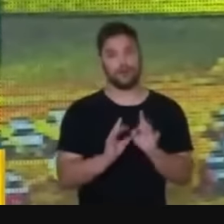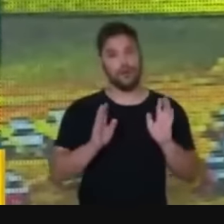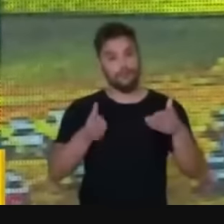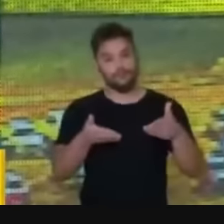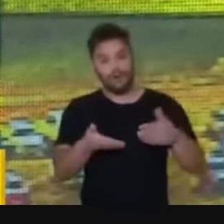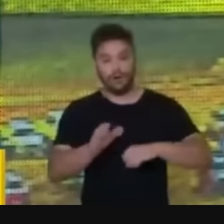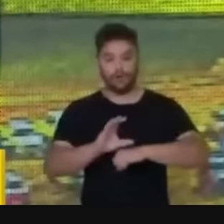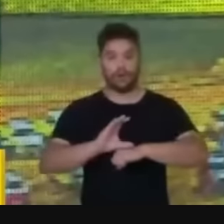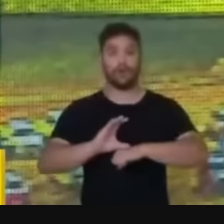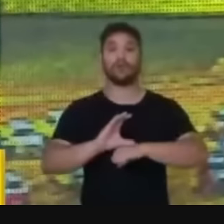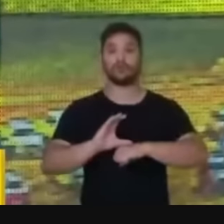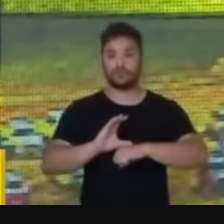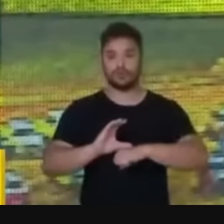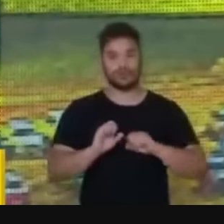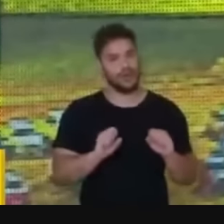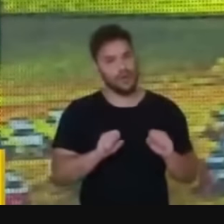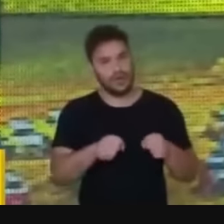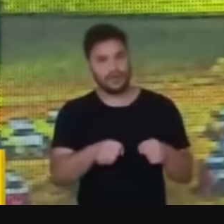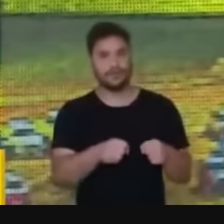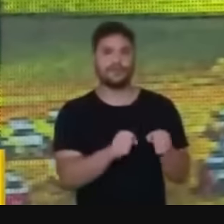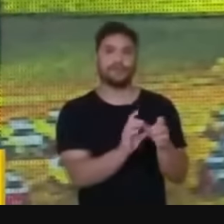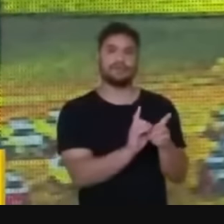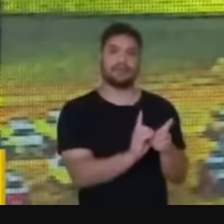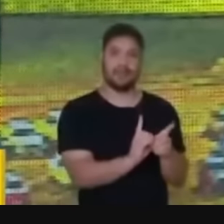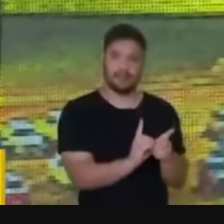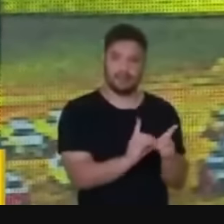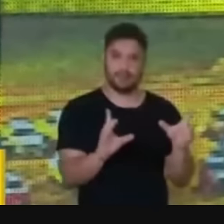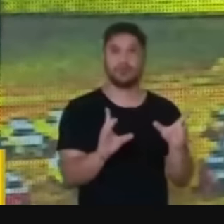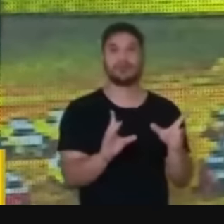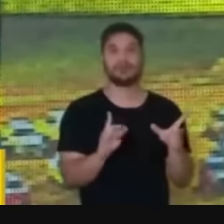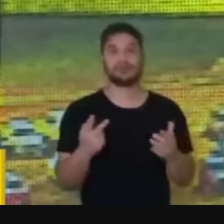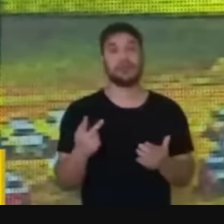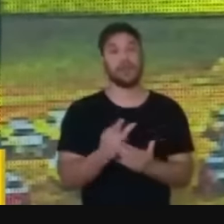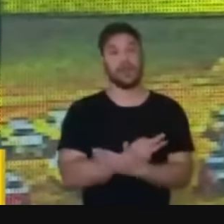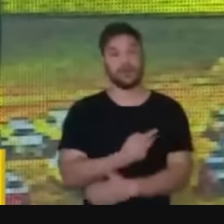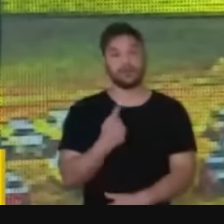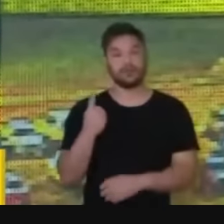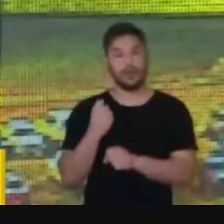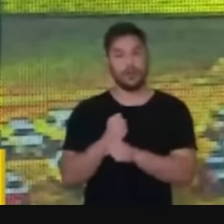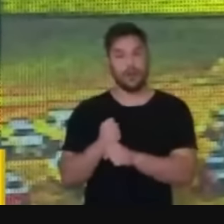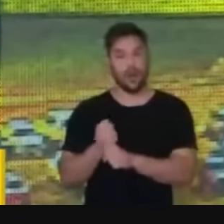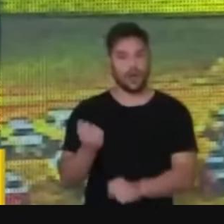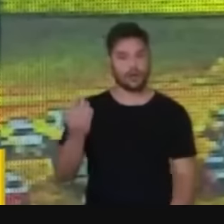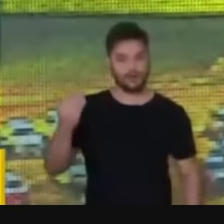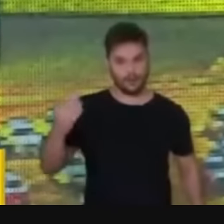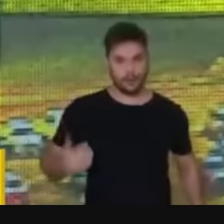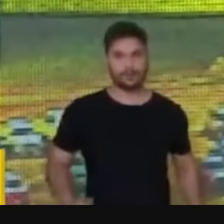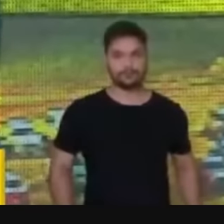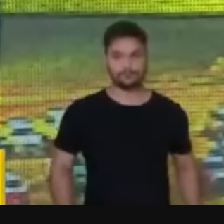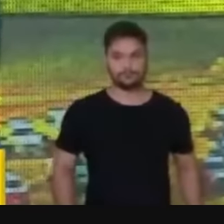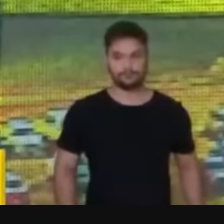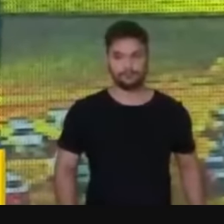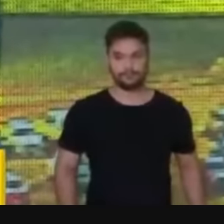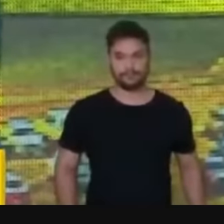Constituição em defesa da democracia ocorrida há um ano atrás.